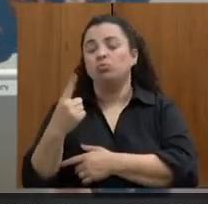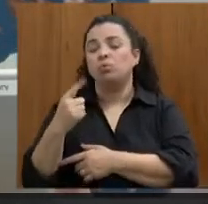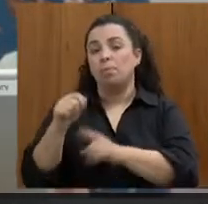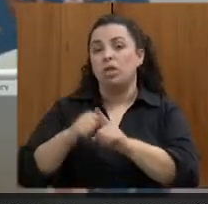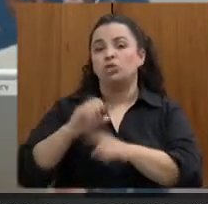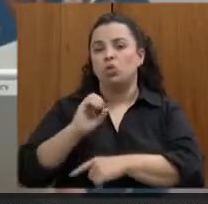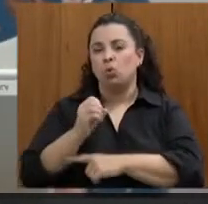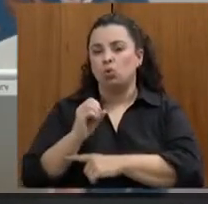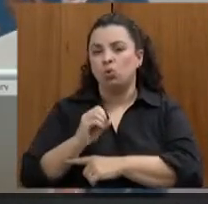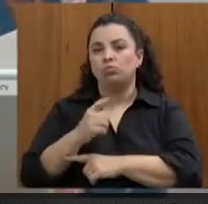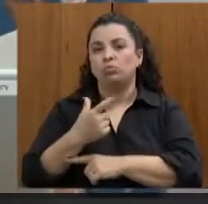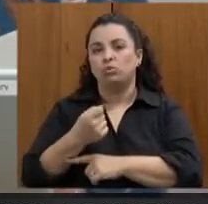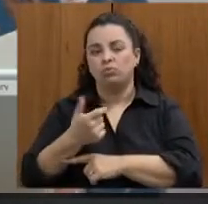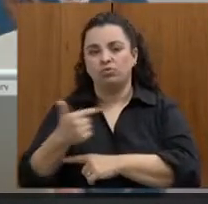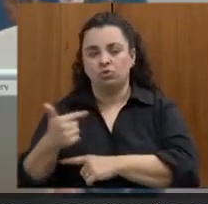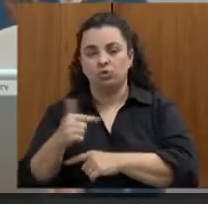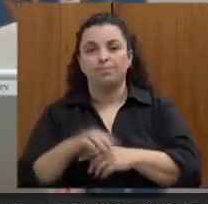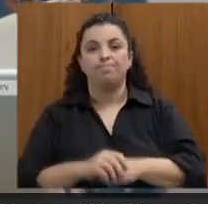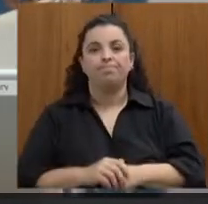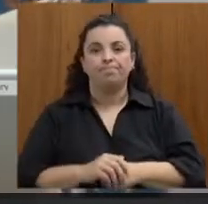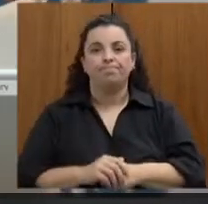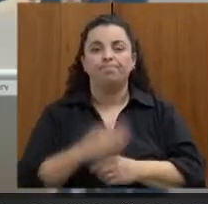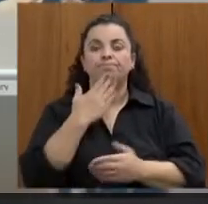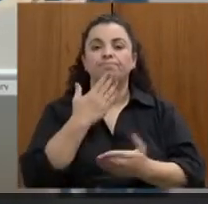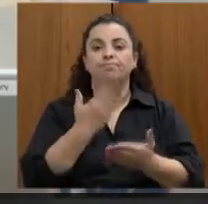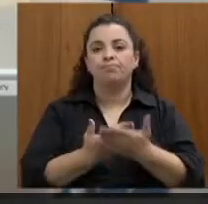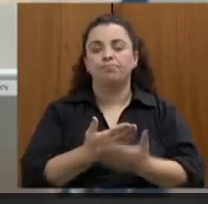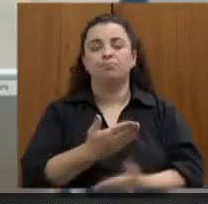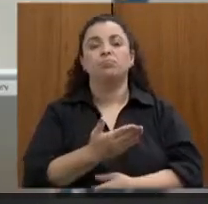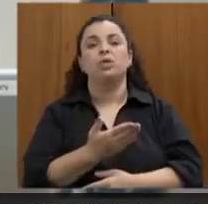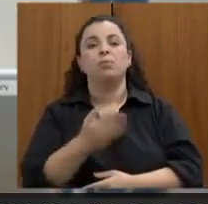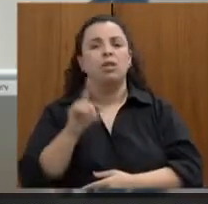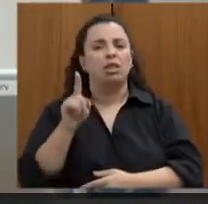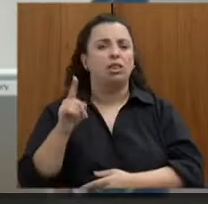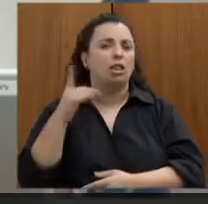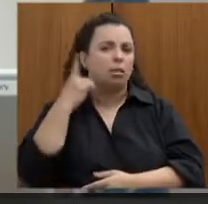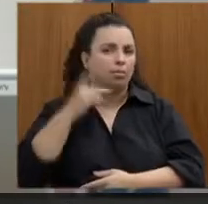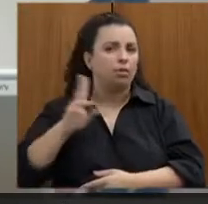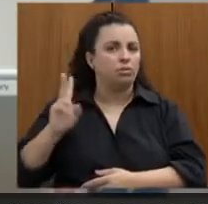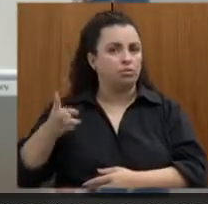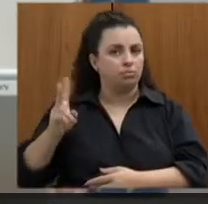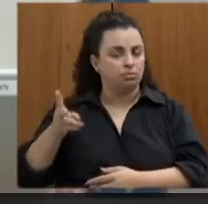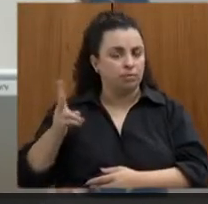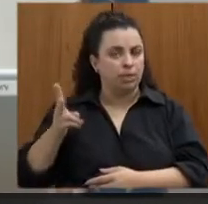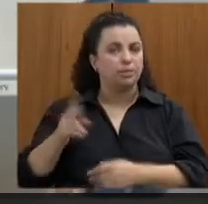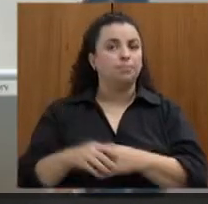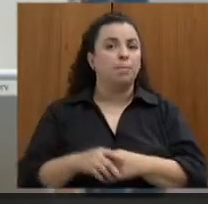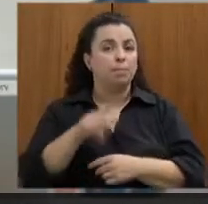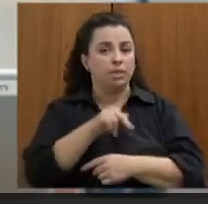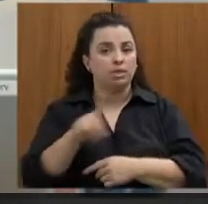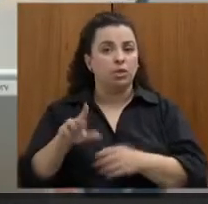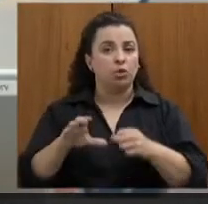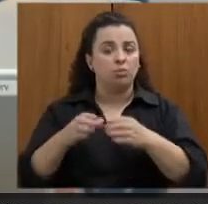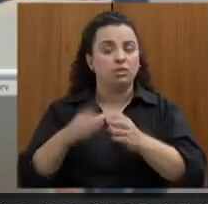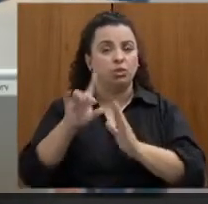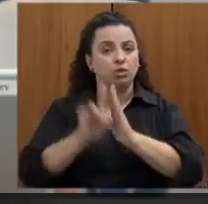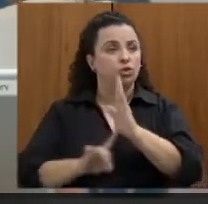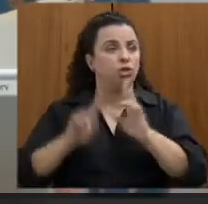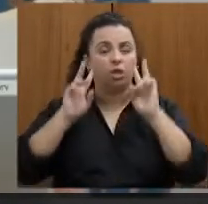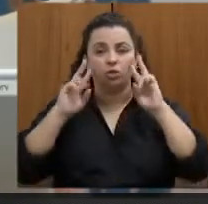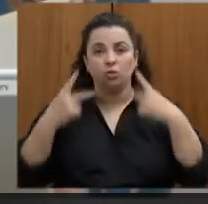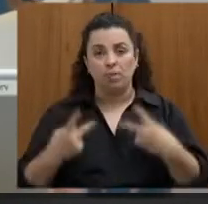Requerimento de número 12.781, de 2022, de autoria da deputada Andréia de Jesus, presidente da Comissão de Direitos